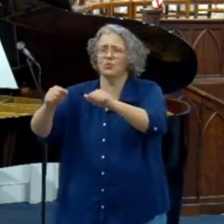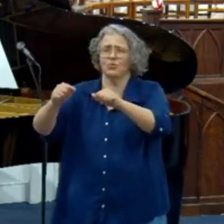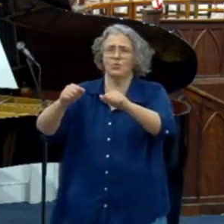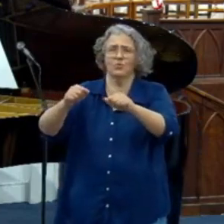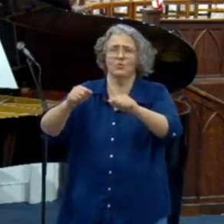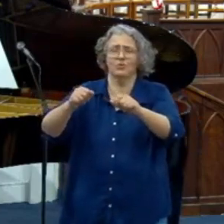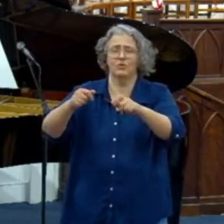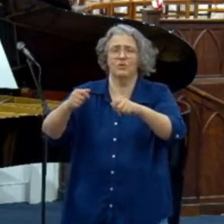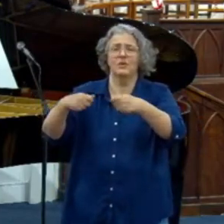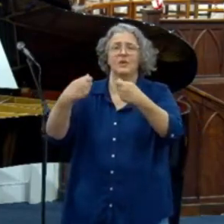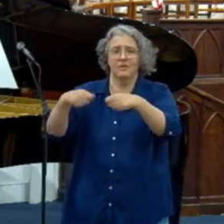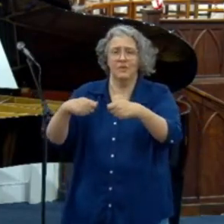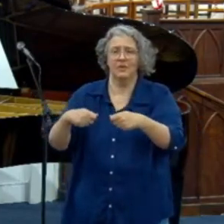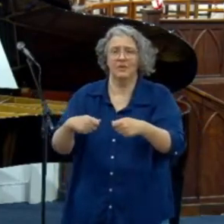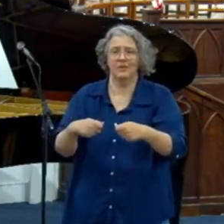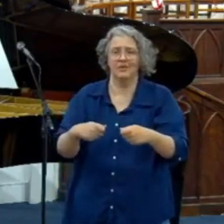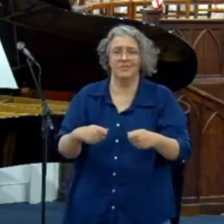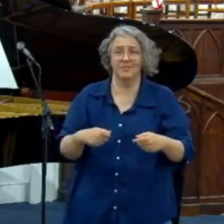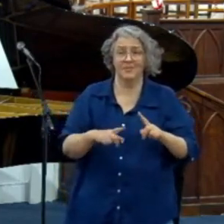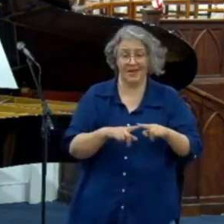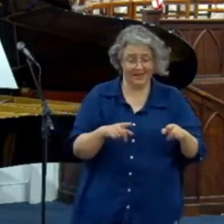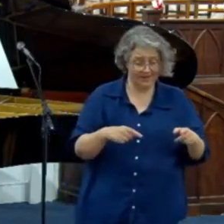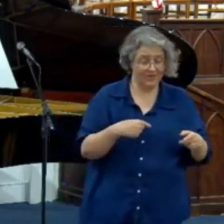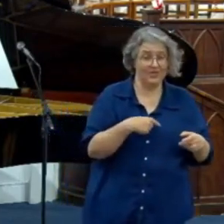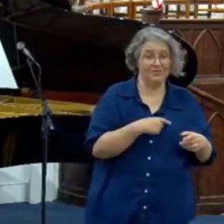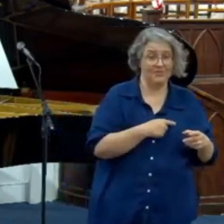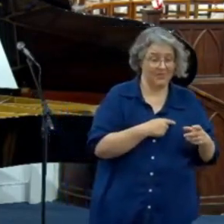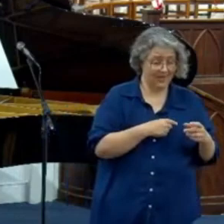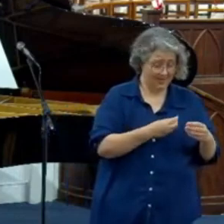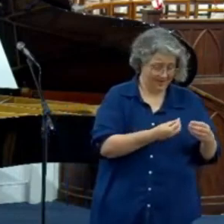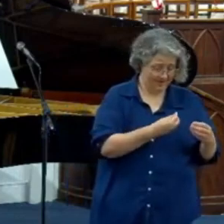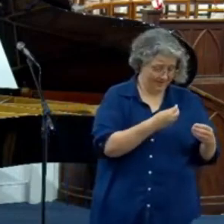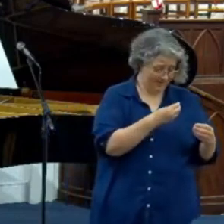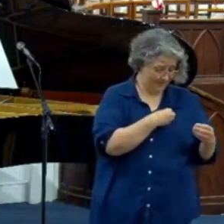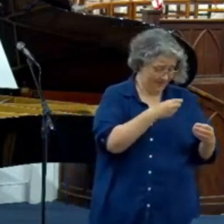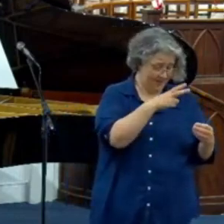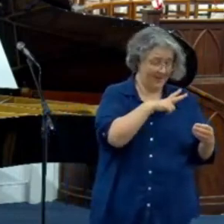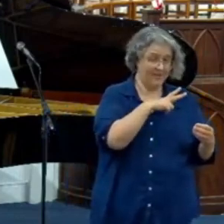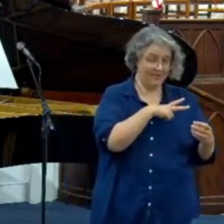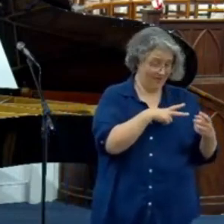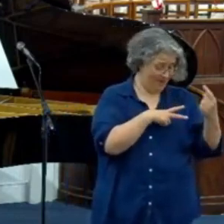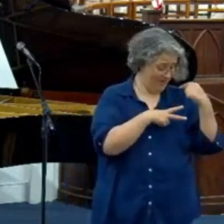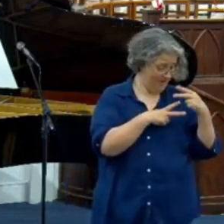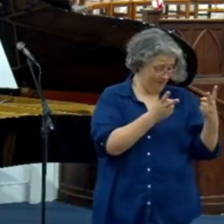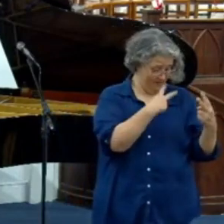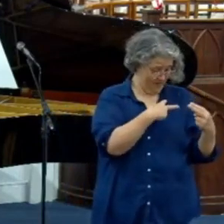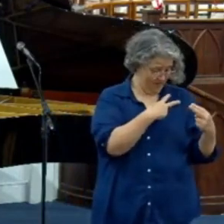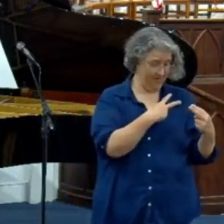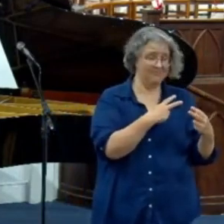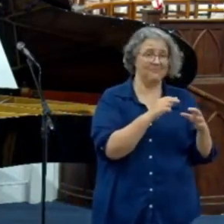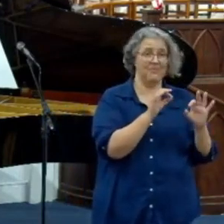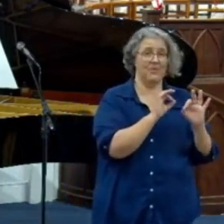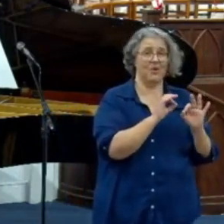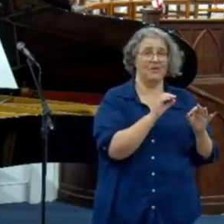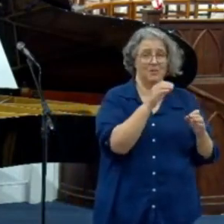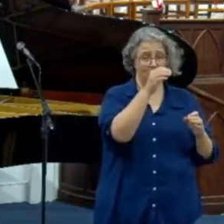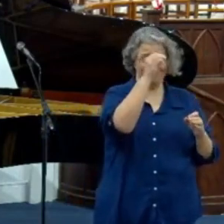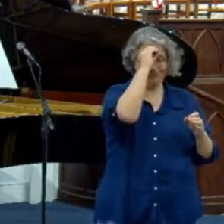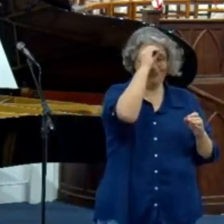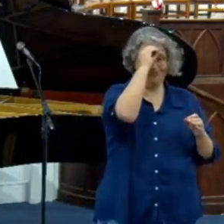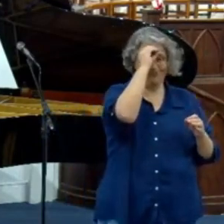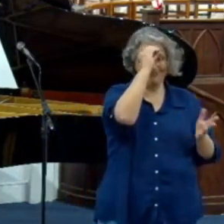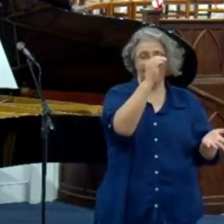somente quando nos vemos como nada sem Ele. Então, quando olha para essa primeira parte aqui da